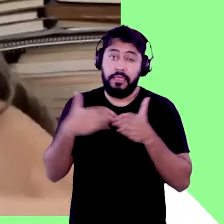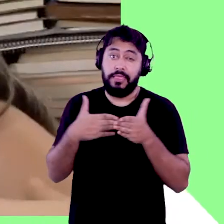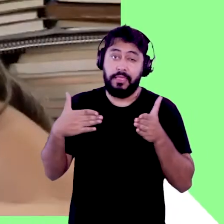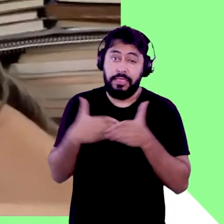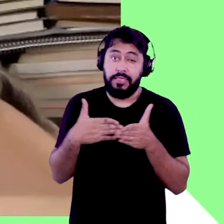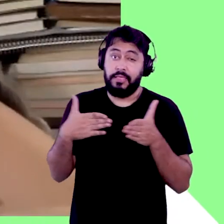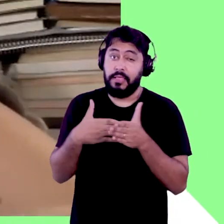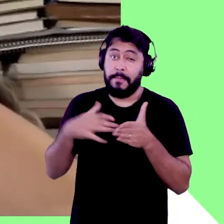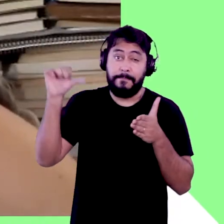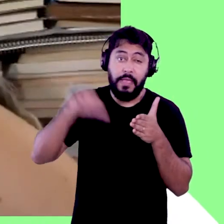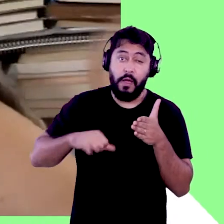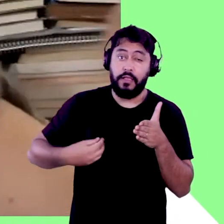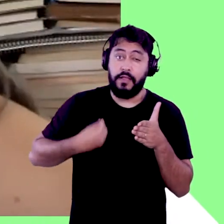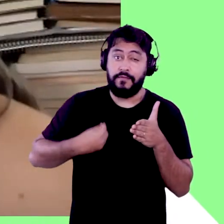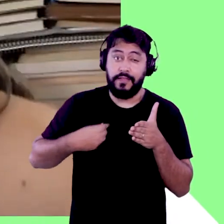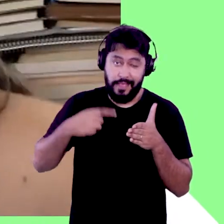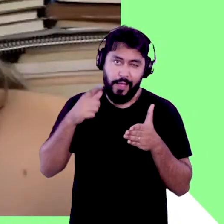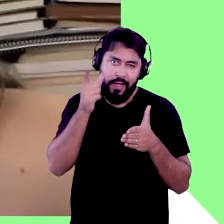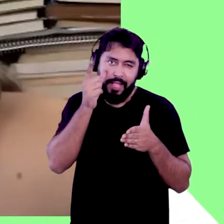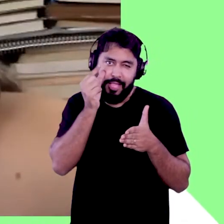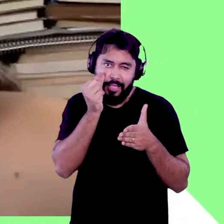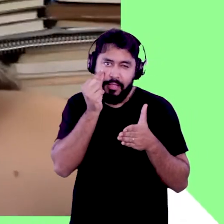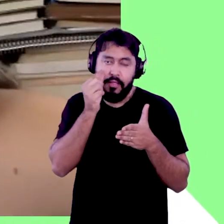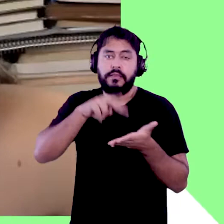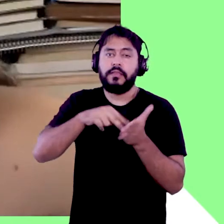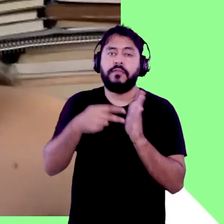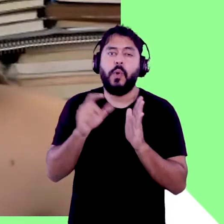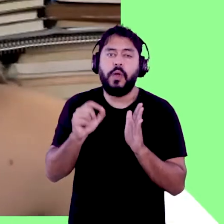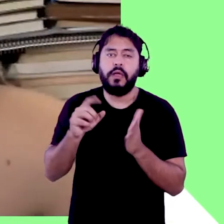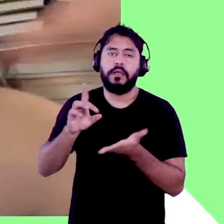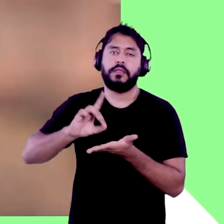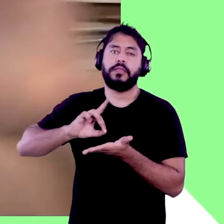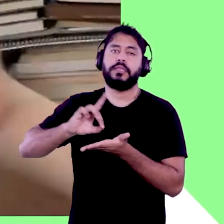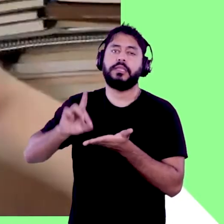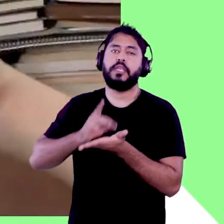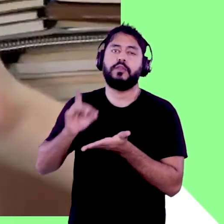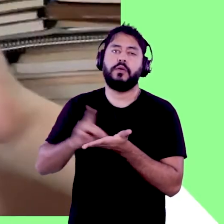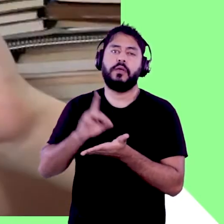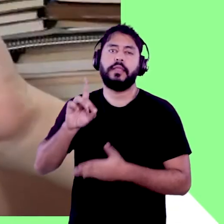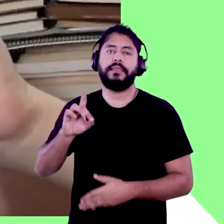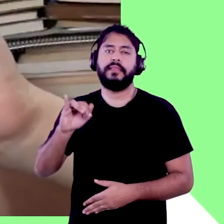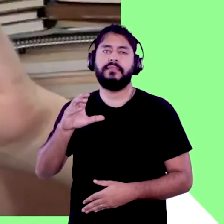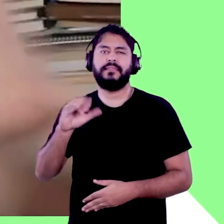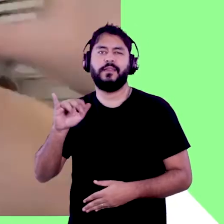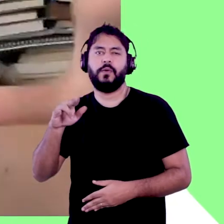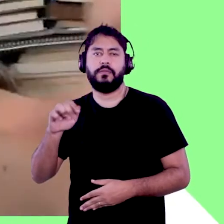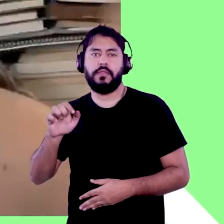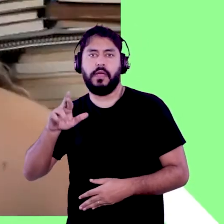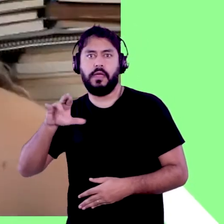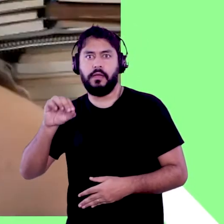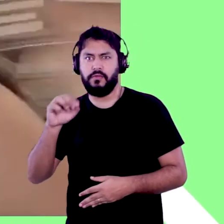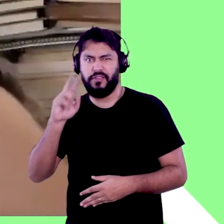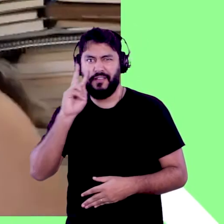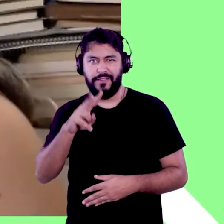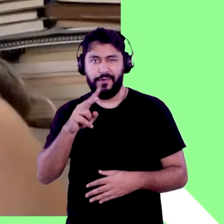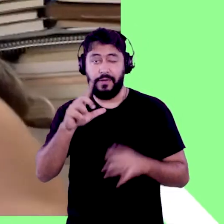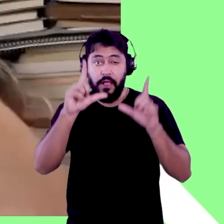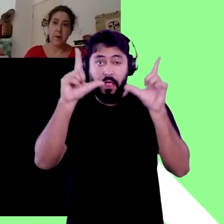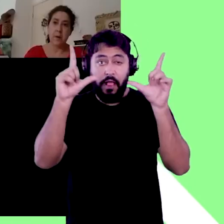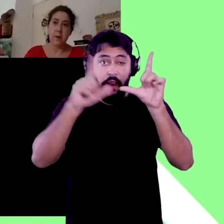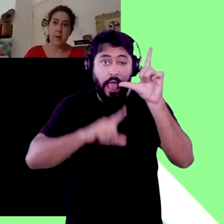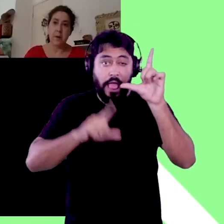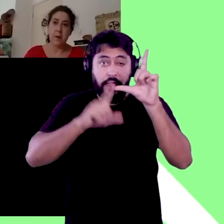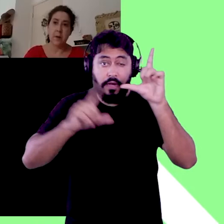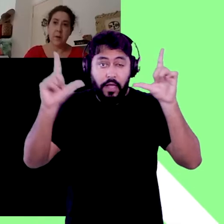para mim, que tenho baixa visão, é dicionário. Vocês lembram aqueles dicionários miúdos, micro? Meu, aquilo